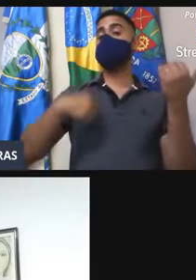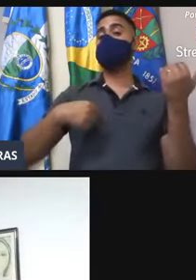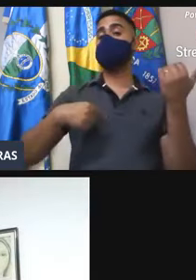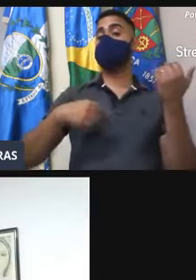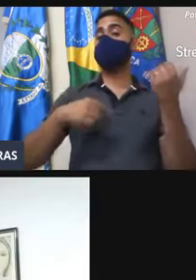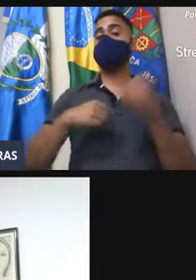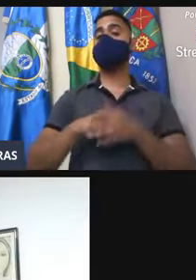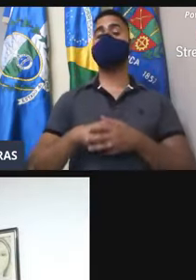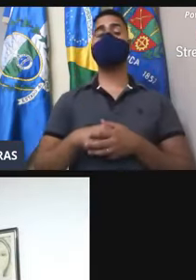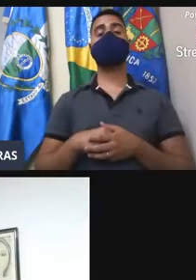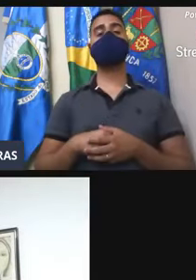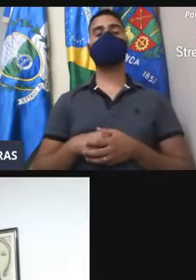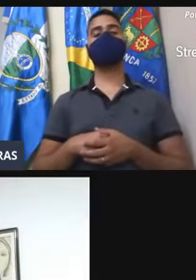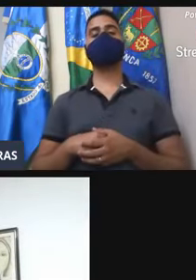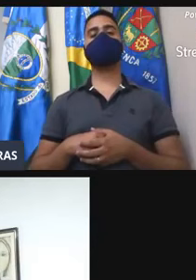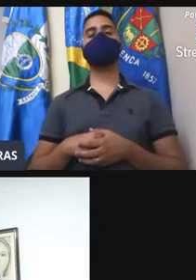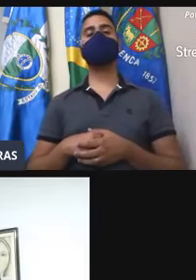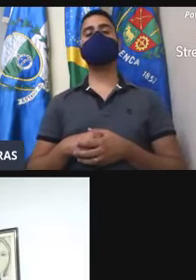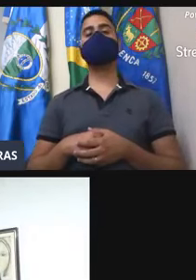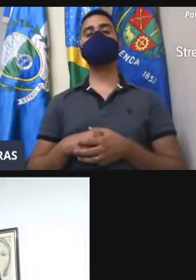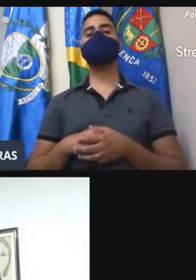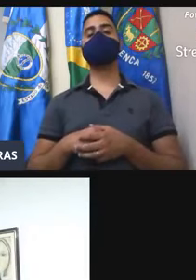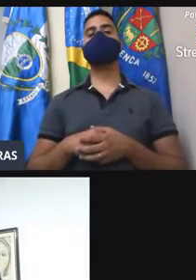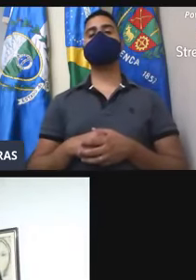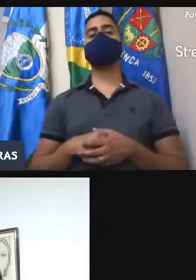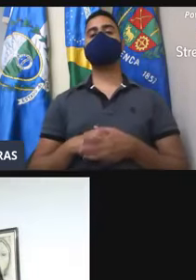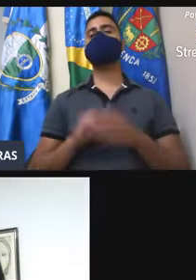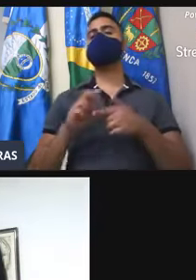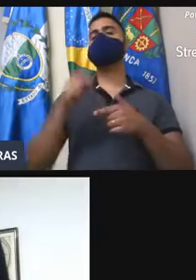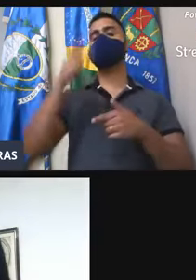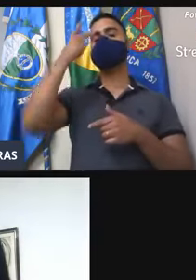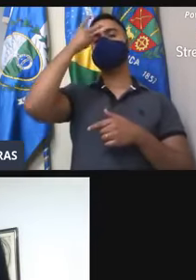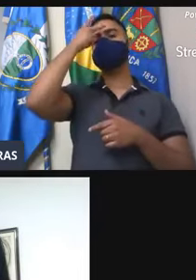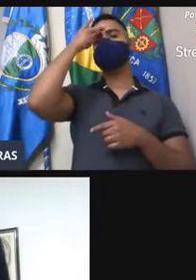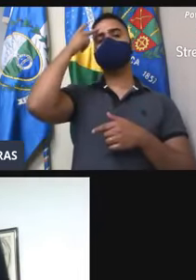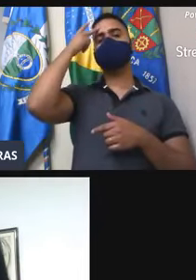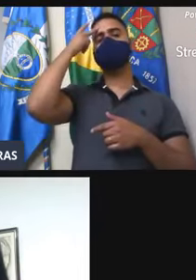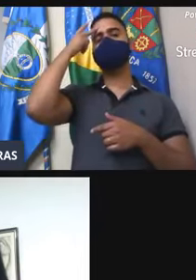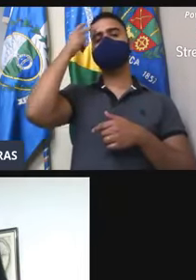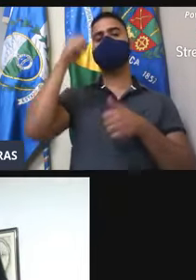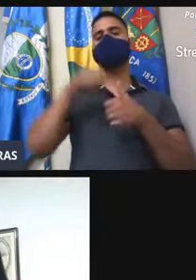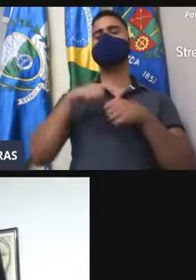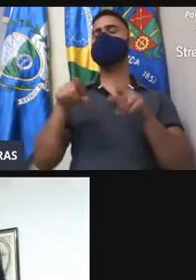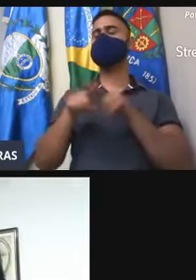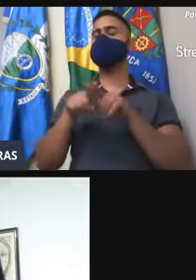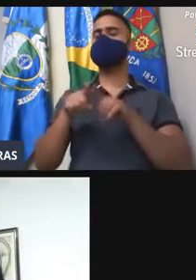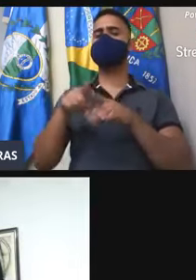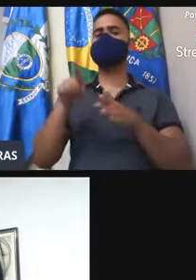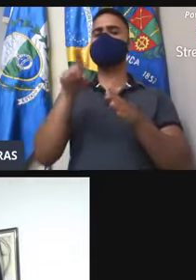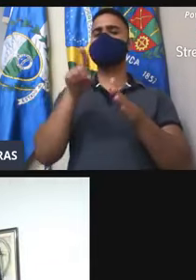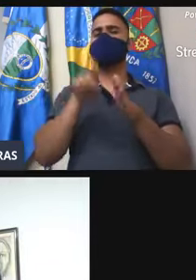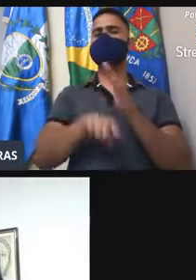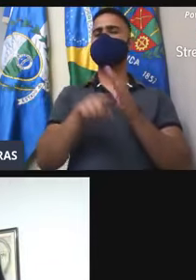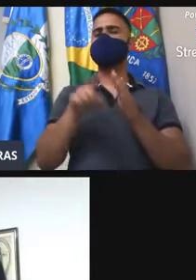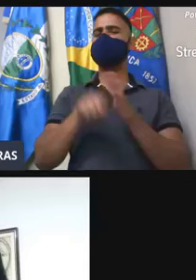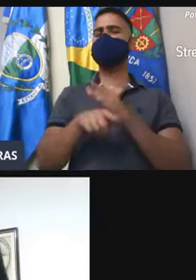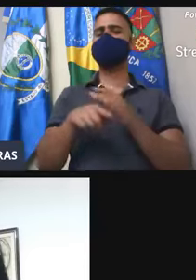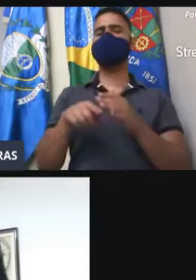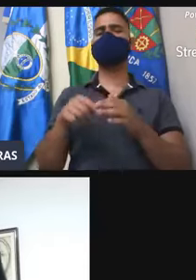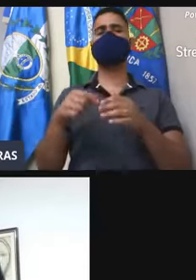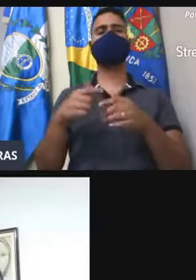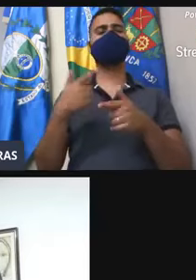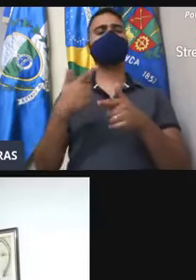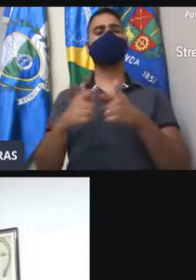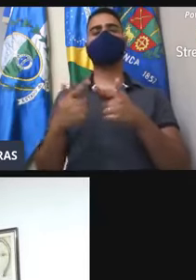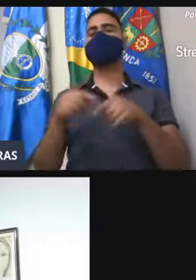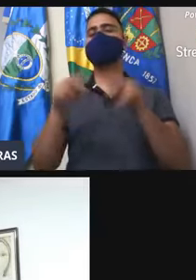que resido no Distrito de Conservatório. Então, os moradores de distritos ficam muito